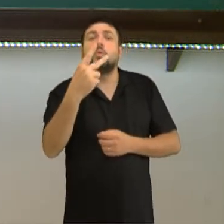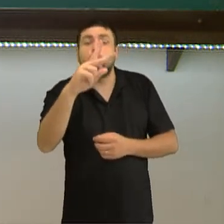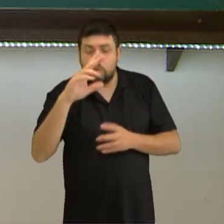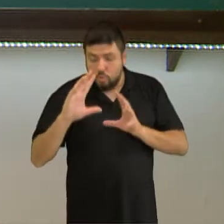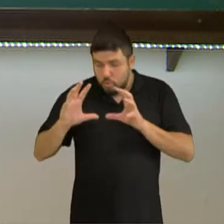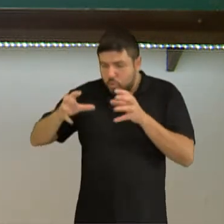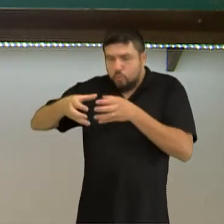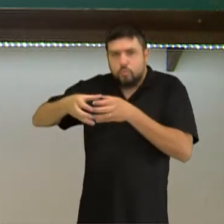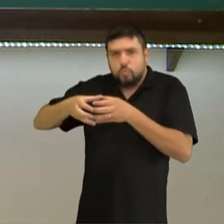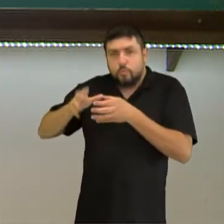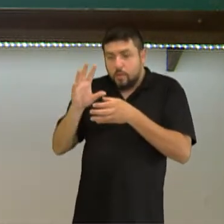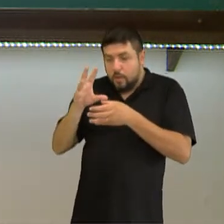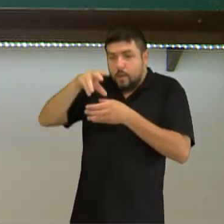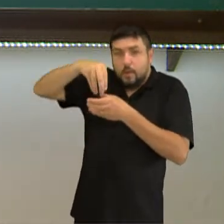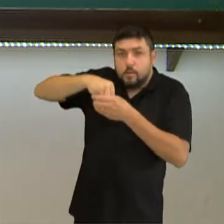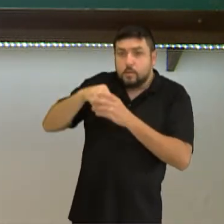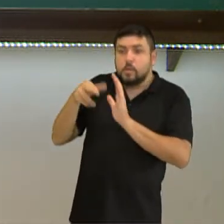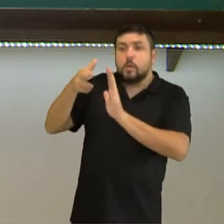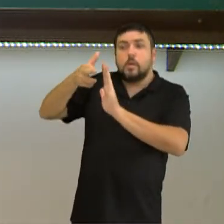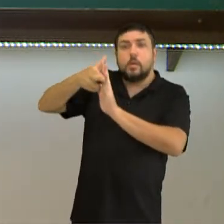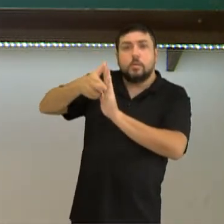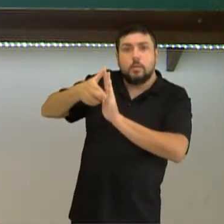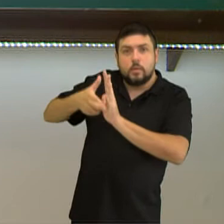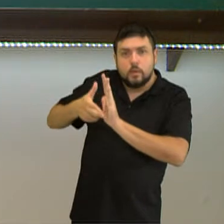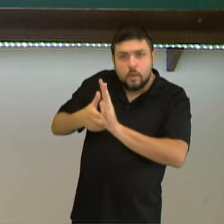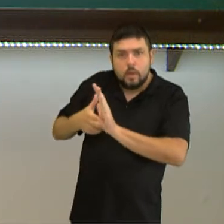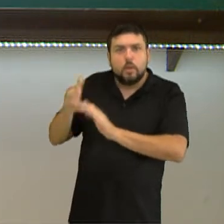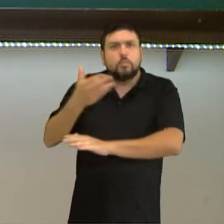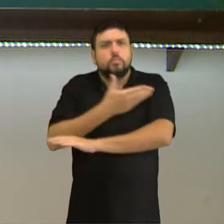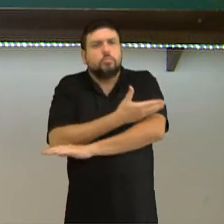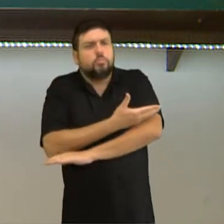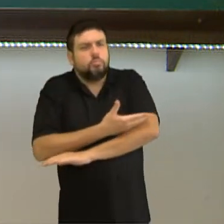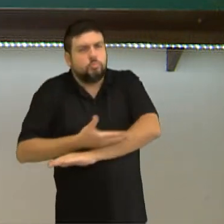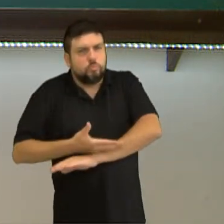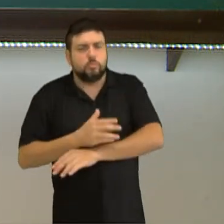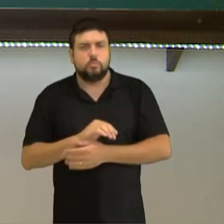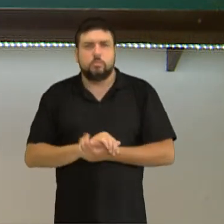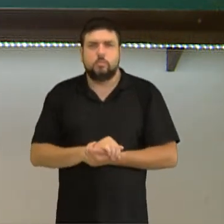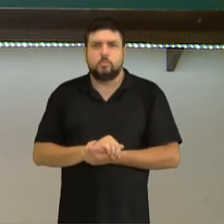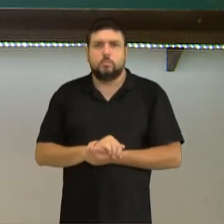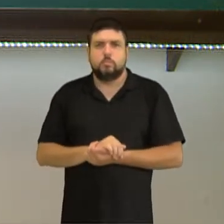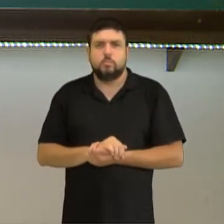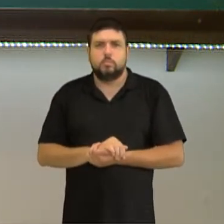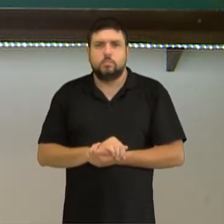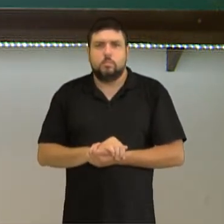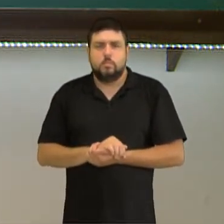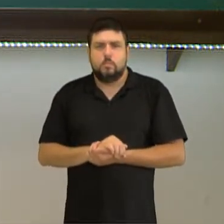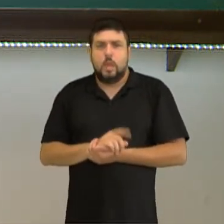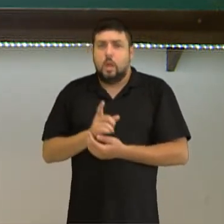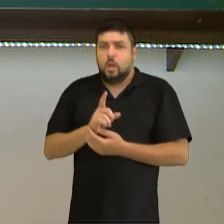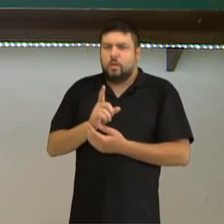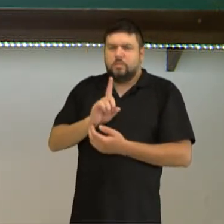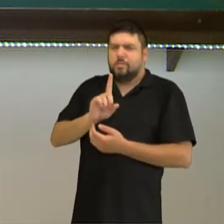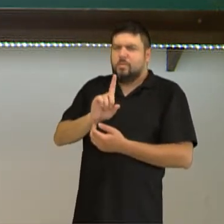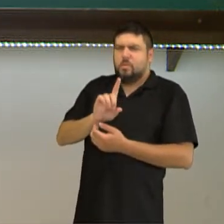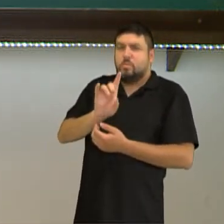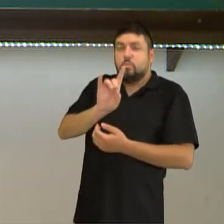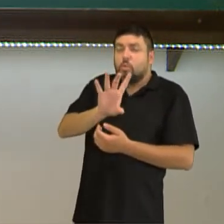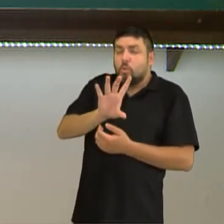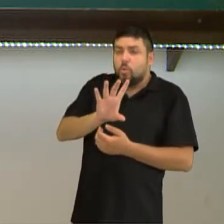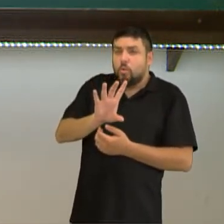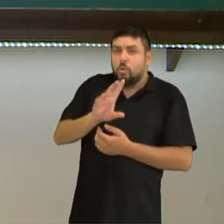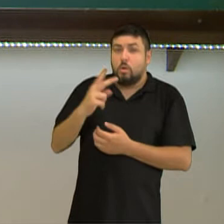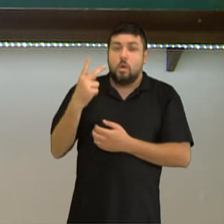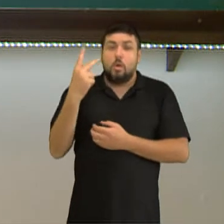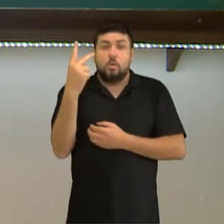certas normas, certos princípios e certos costumes. A gente não está falando só da sua cidade, só do Brasil. A